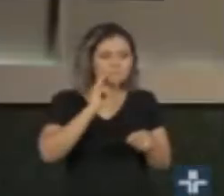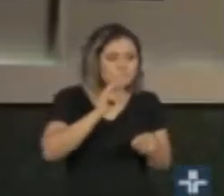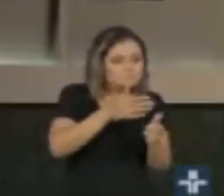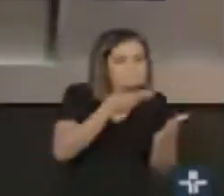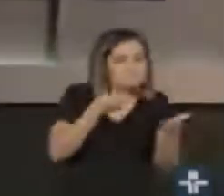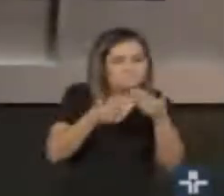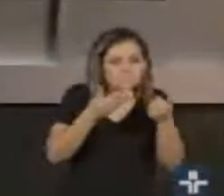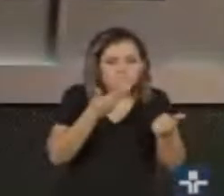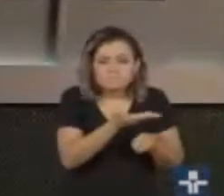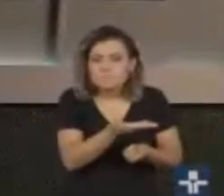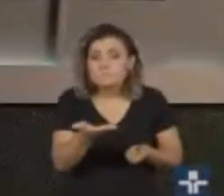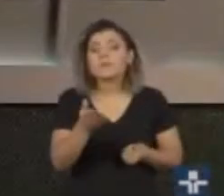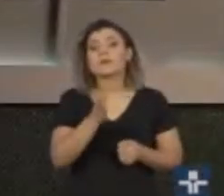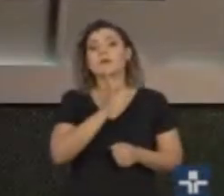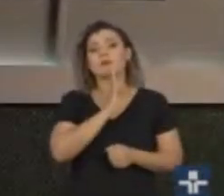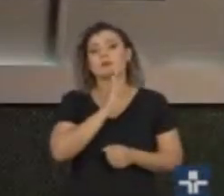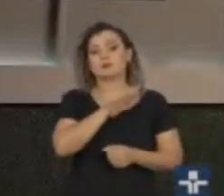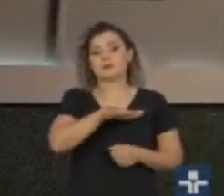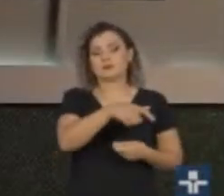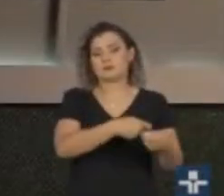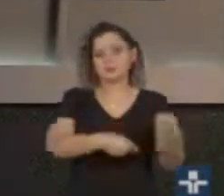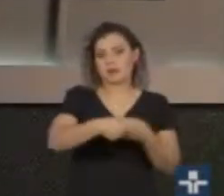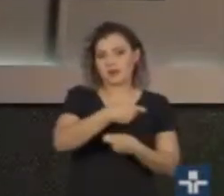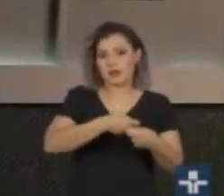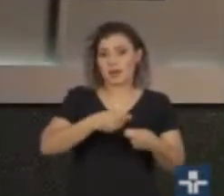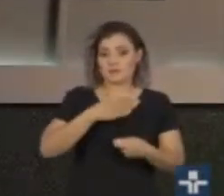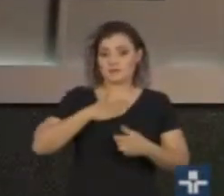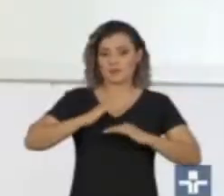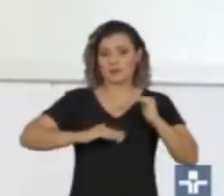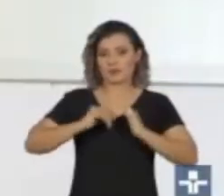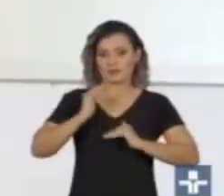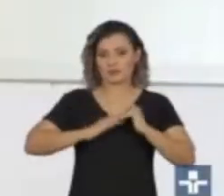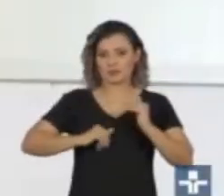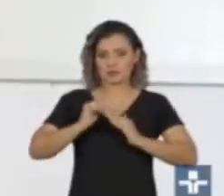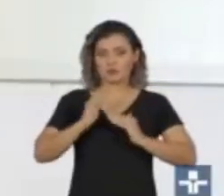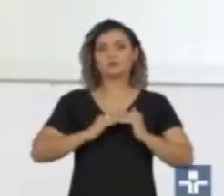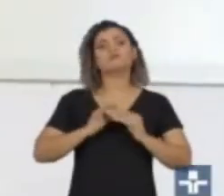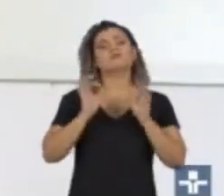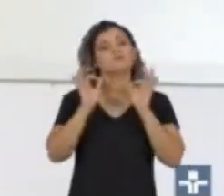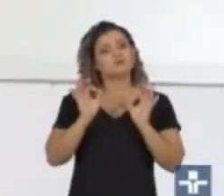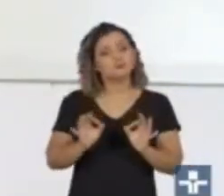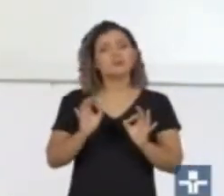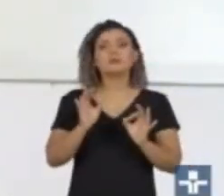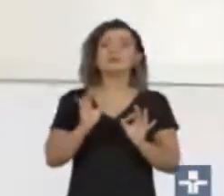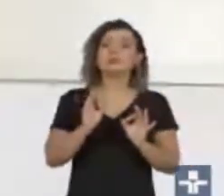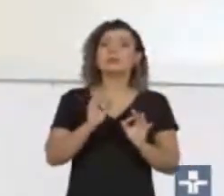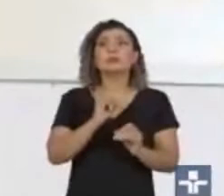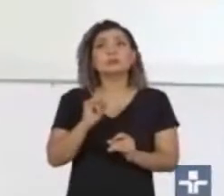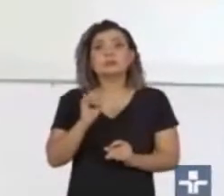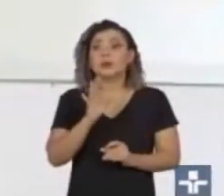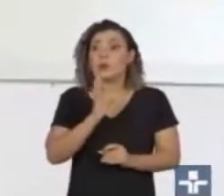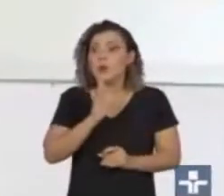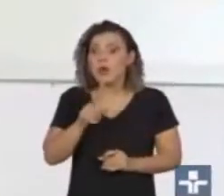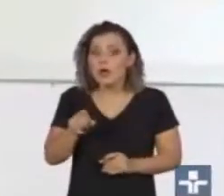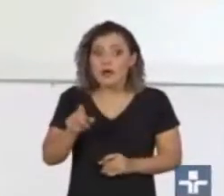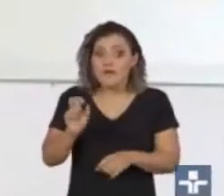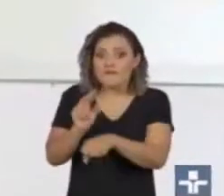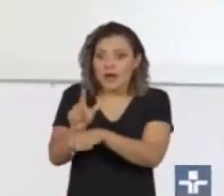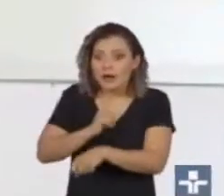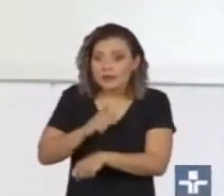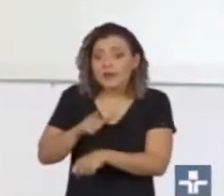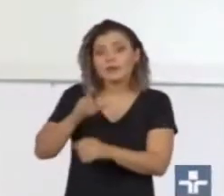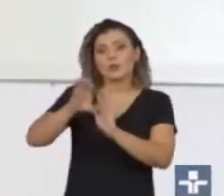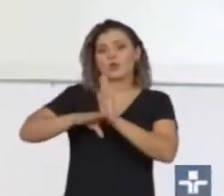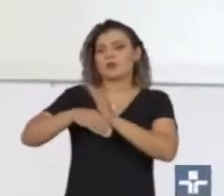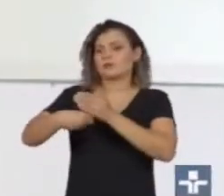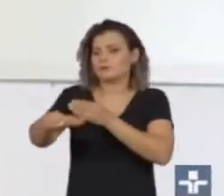bem de perto como que o mercado está na sua área. E, sim, se descobrir, se for sabendo de uma vaga, manda o